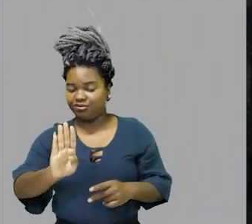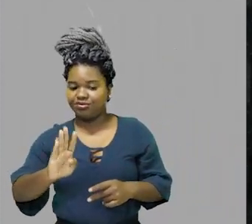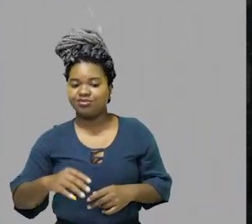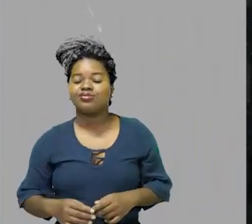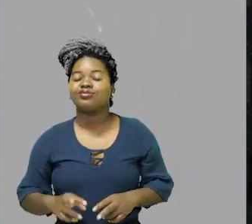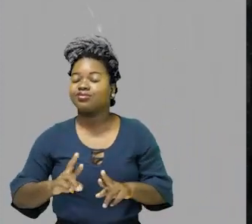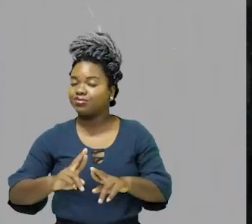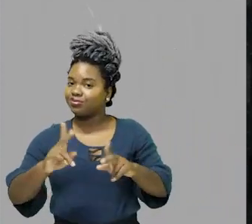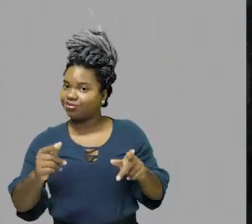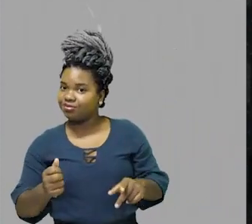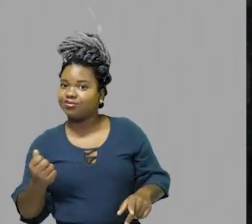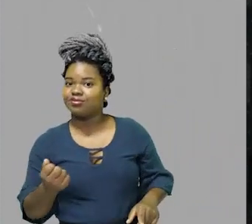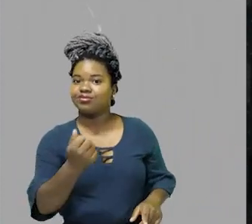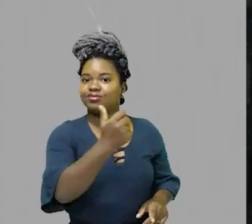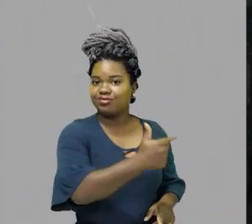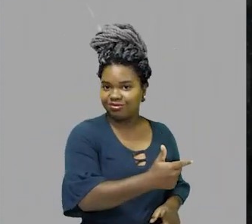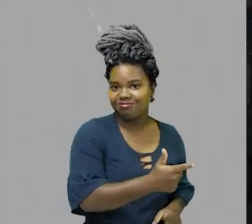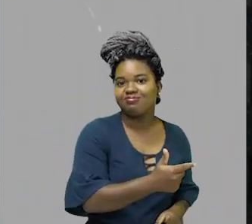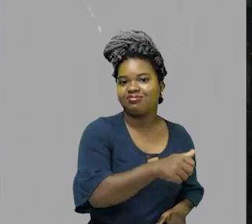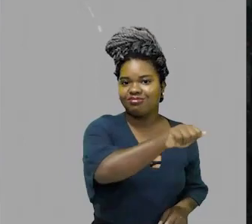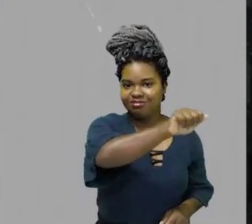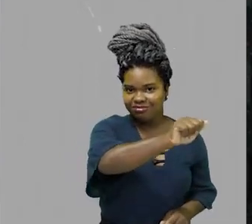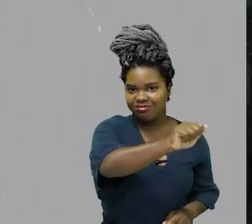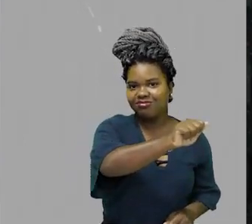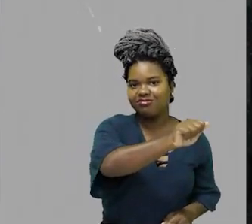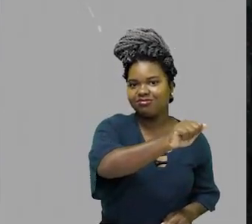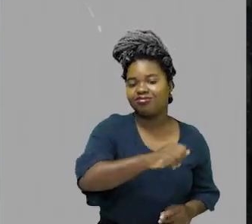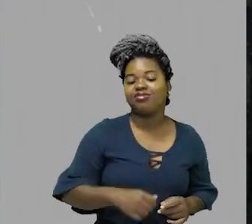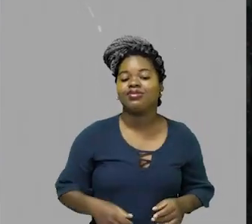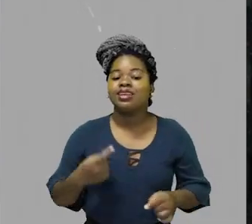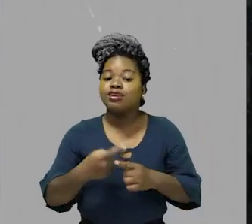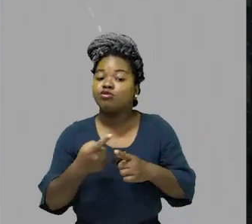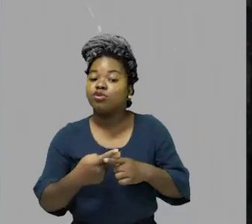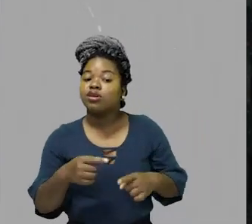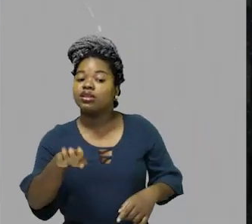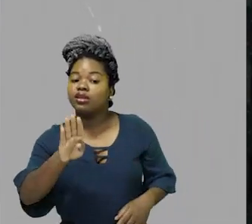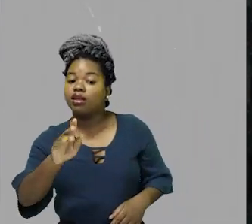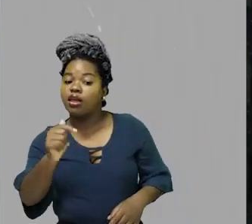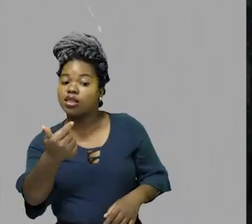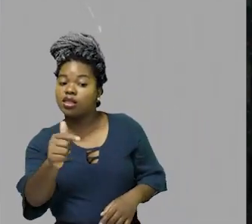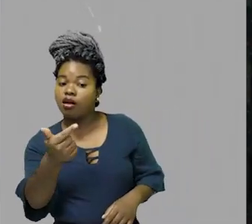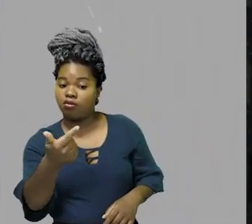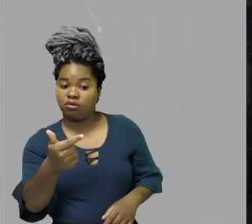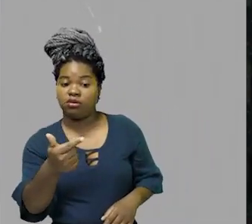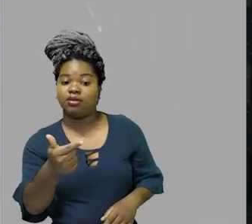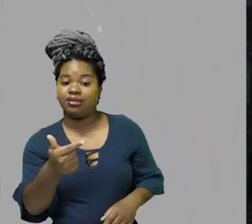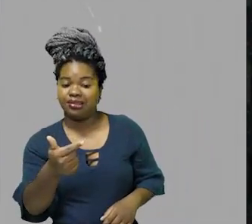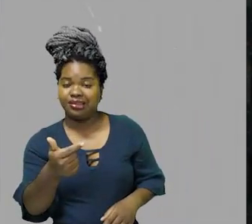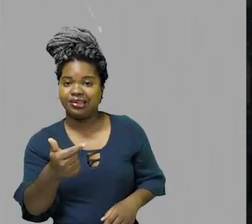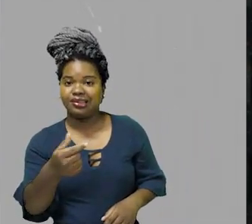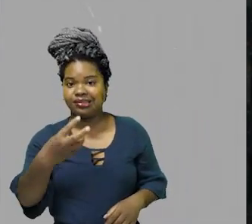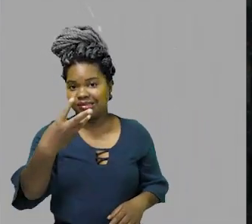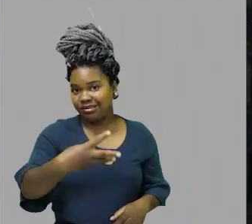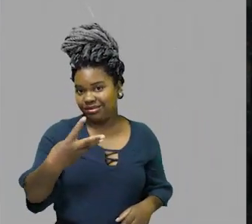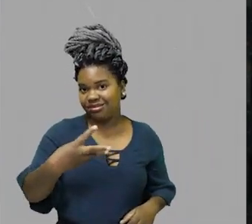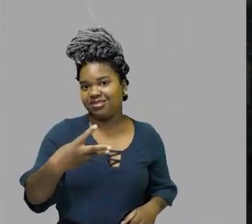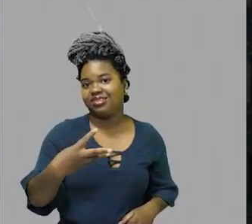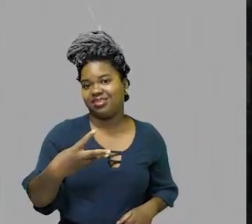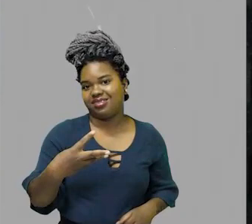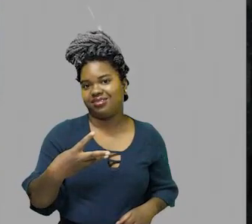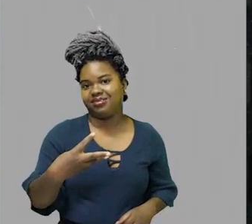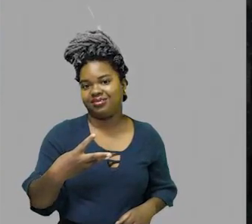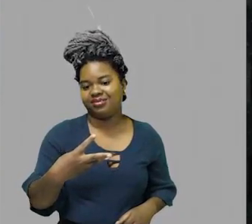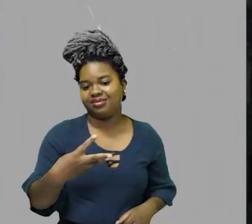vai ser diferente da proteína A, porque na proteína B não tem a informação genética que estava aqui no exon 3.